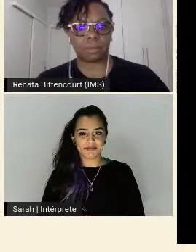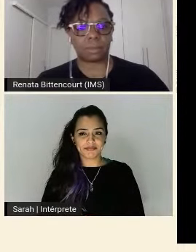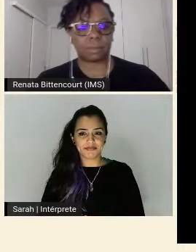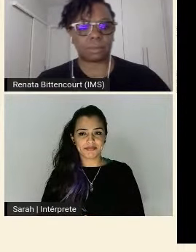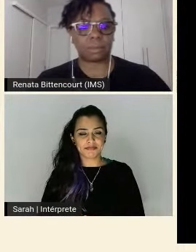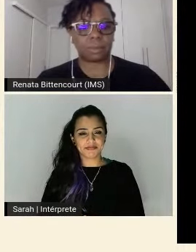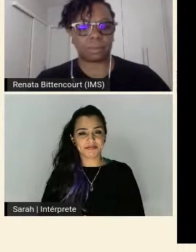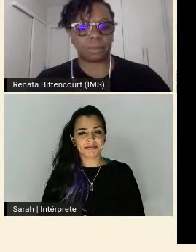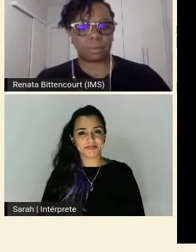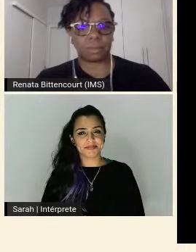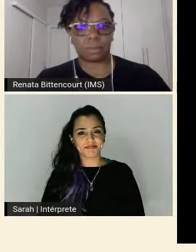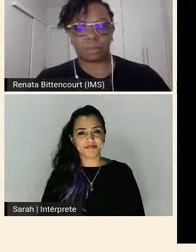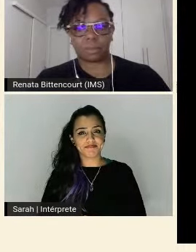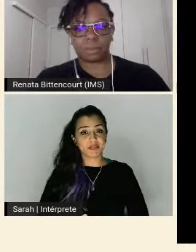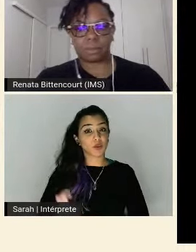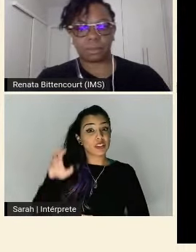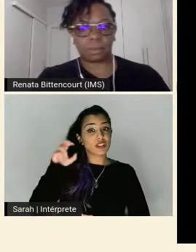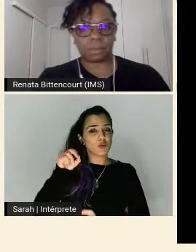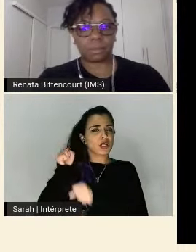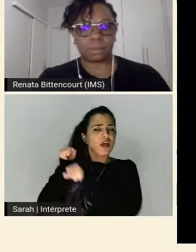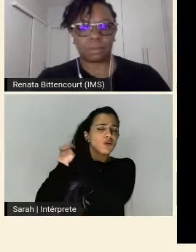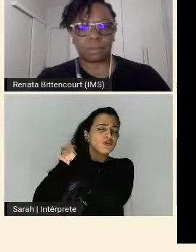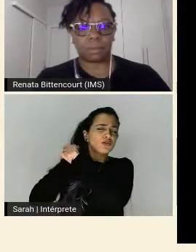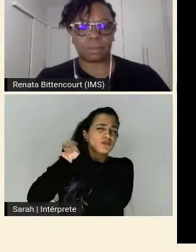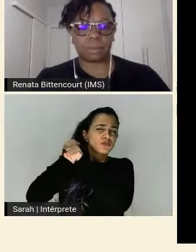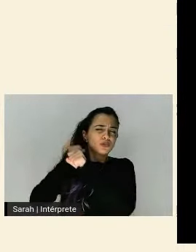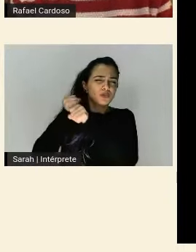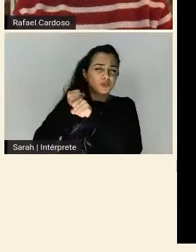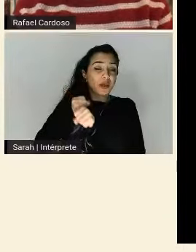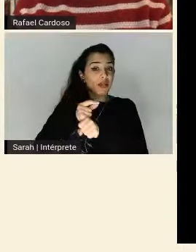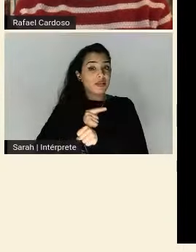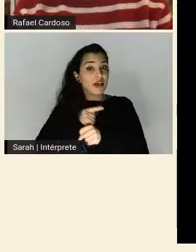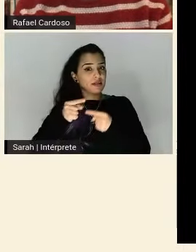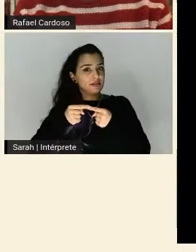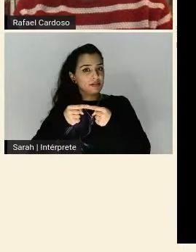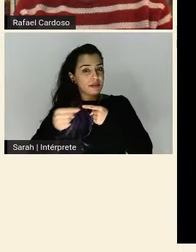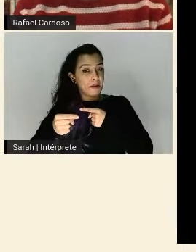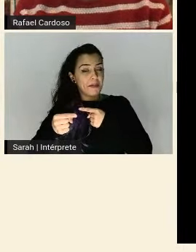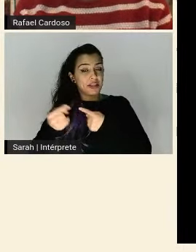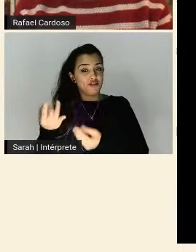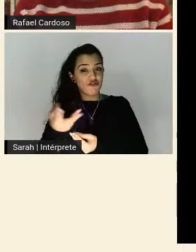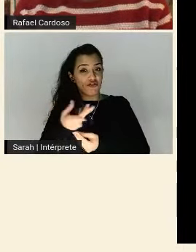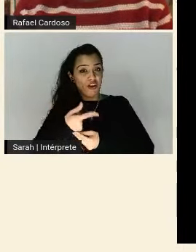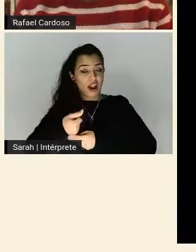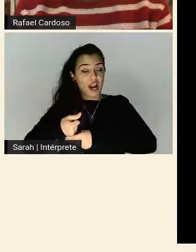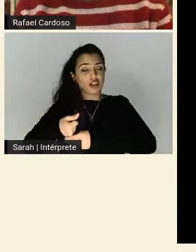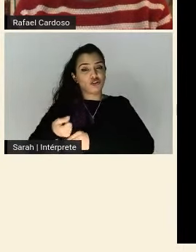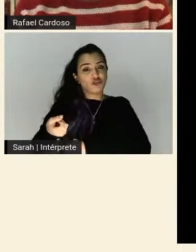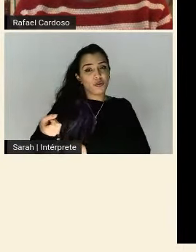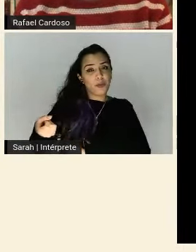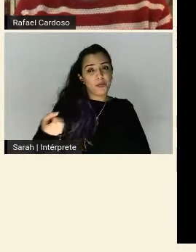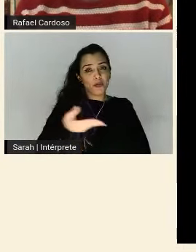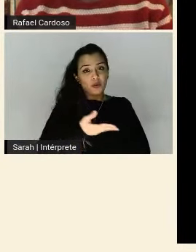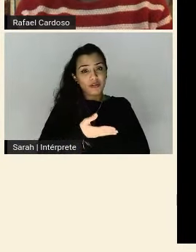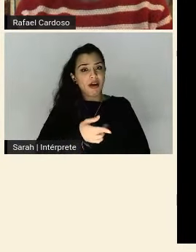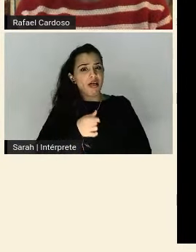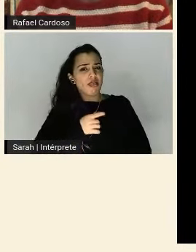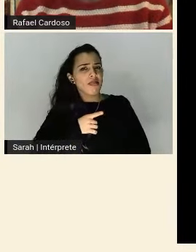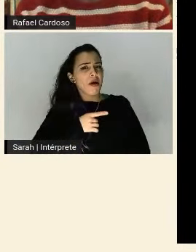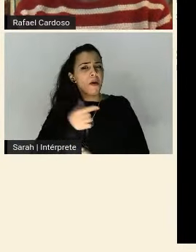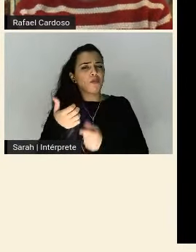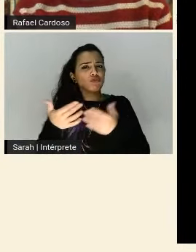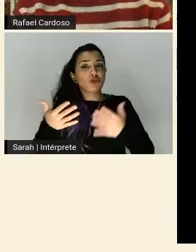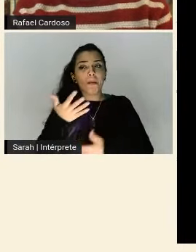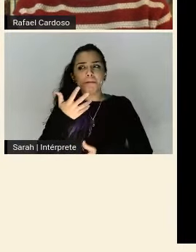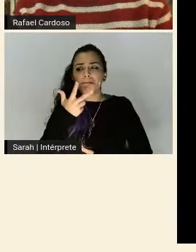Ao longo dos últimos 50 anos, a Semana de Arte Moderna virou uma espécie de unanimidade intocável, quase